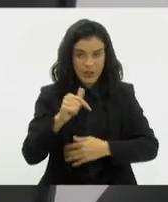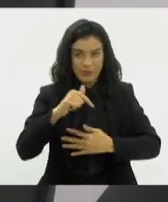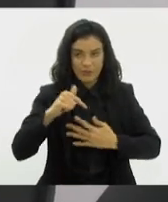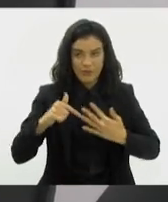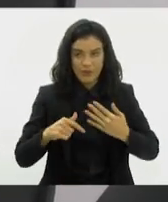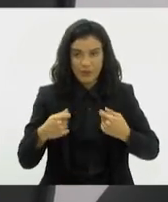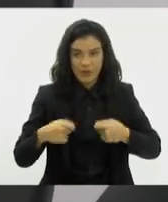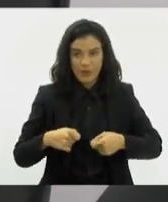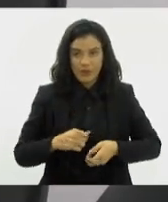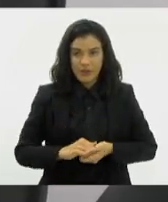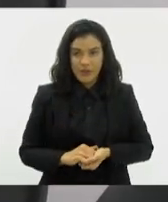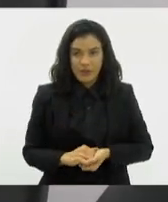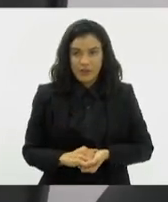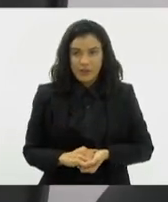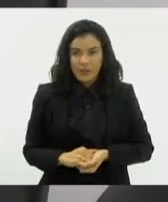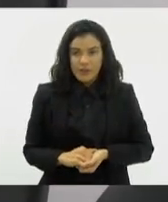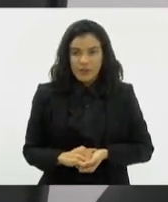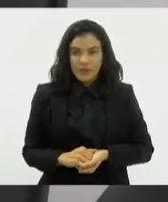providências.